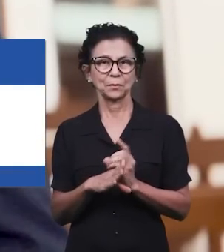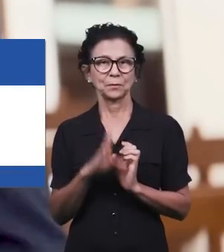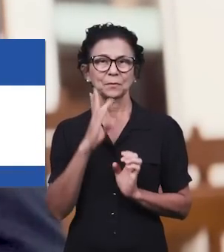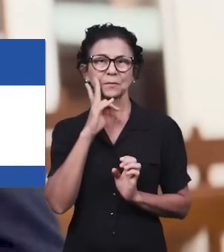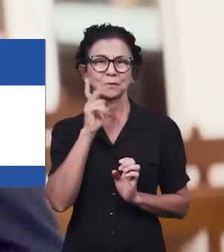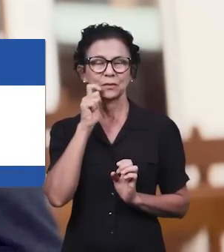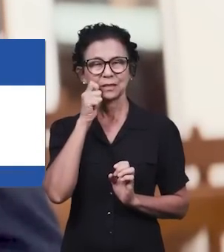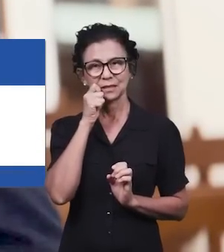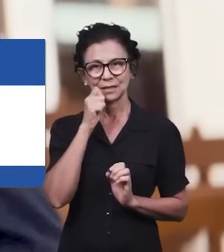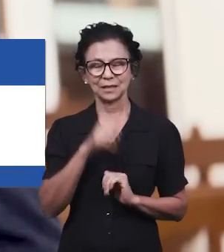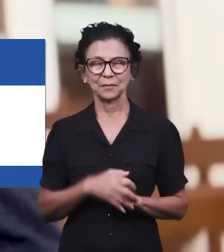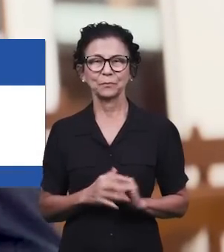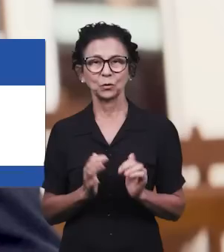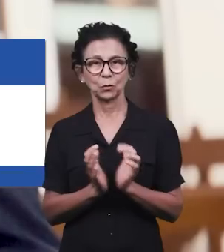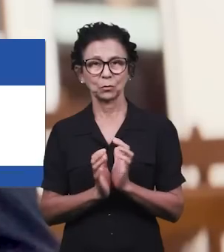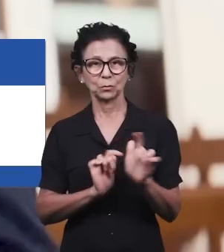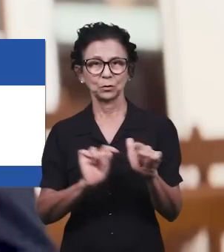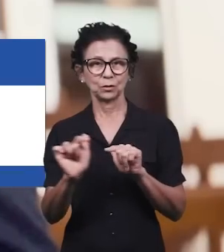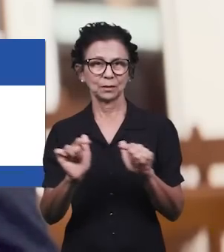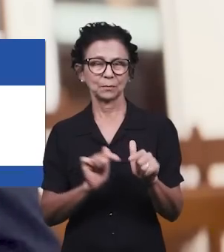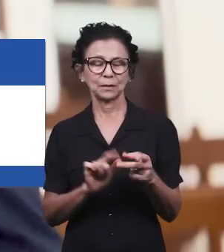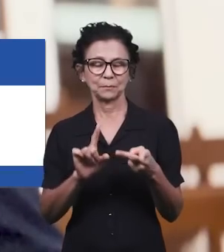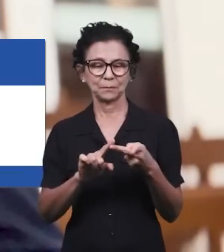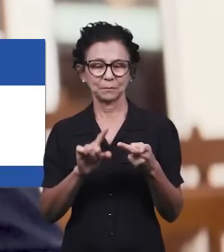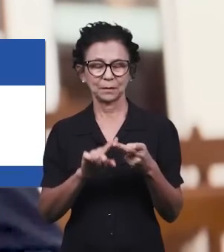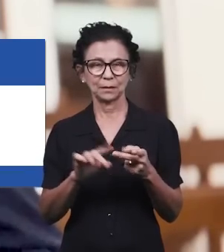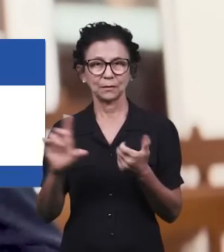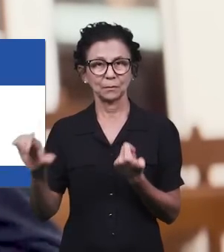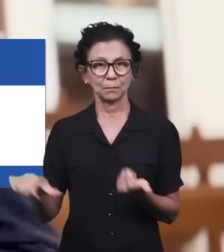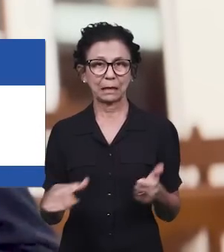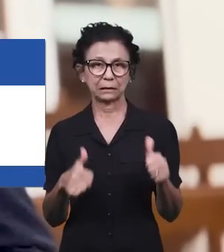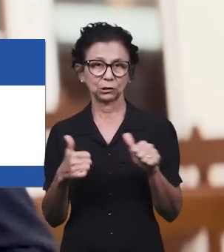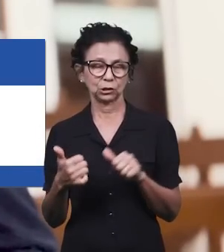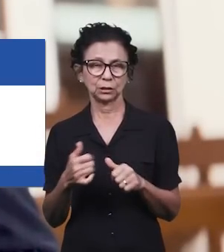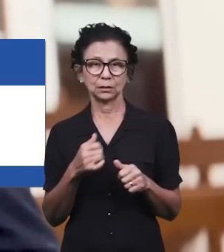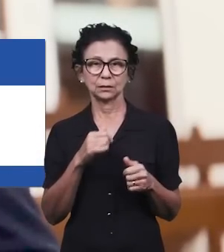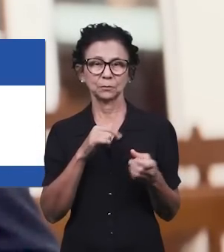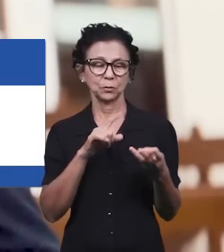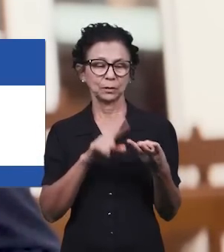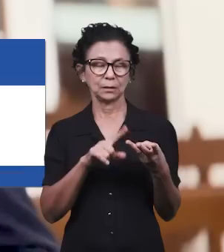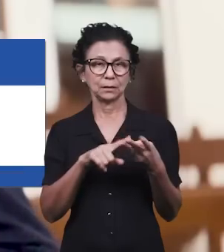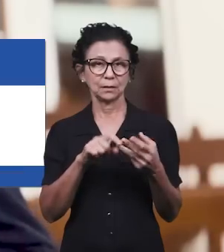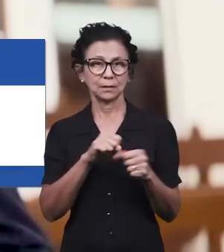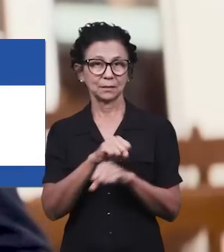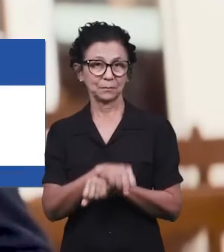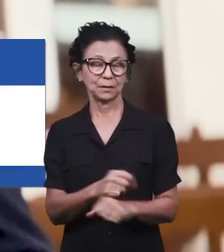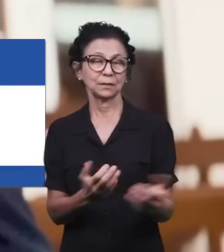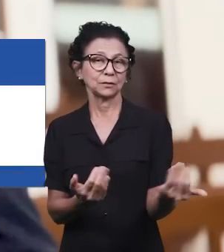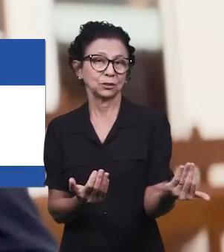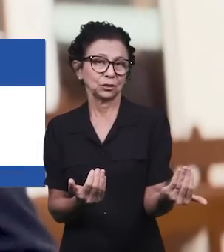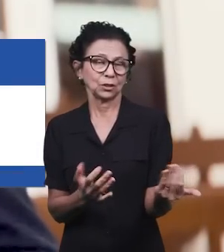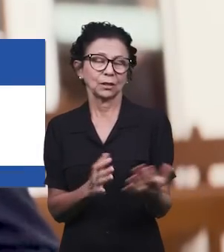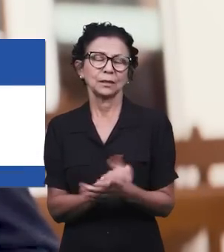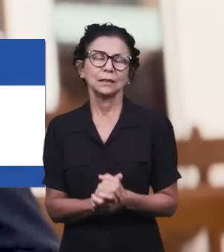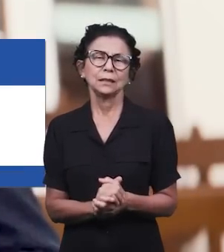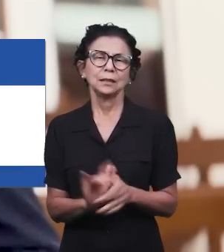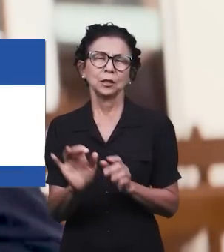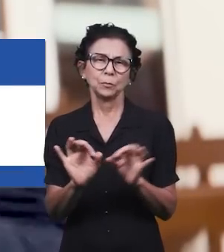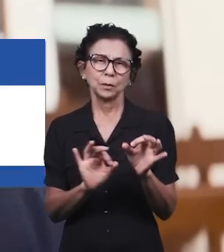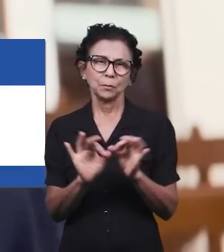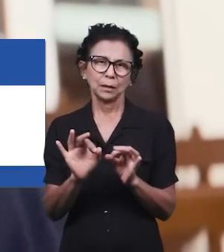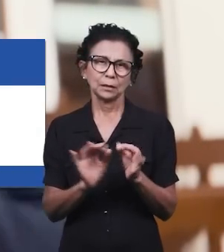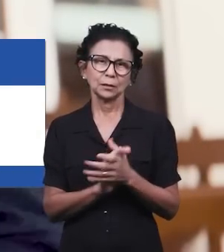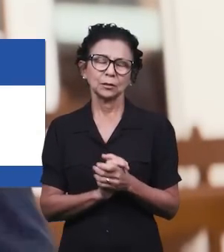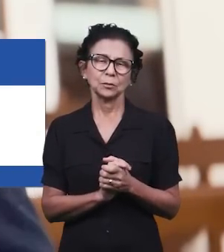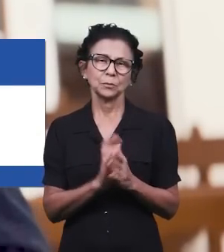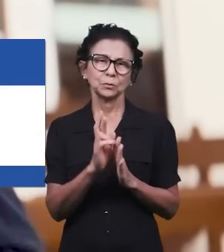Manaim de Porto Alegre, também tivemos o batismo e também tivemos o seminário para jovens. Fizemos uma matéria especial sobre esses eventos